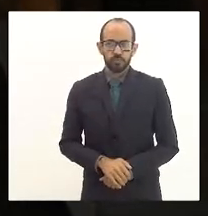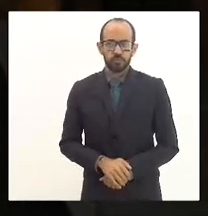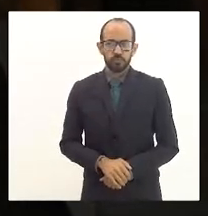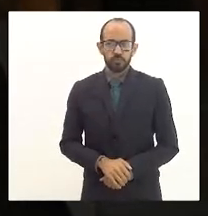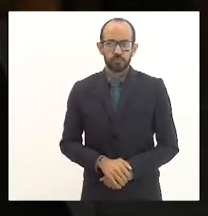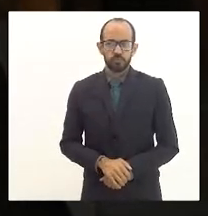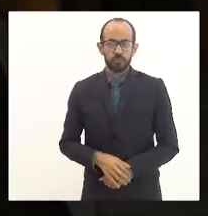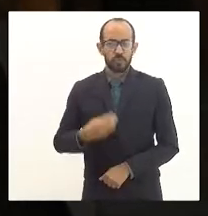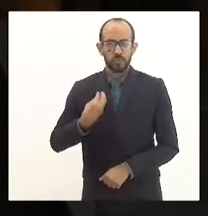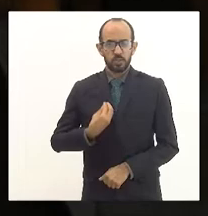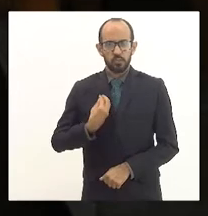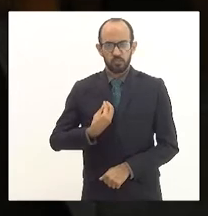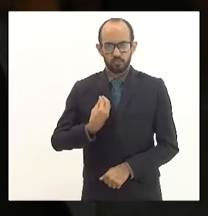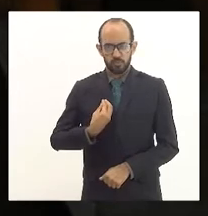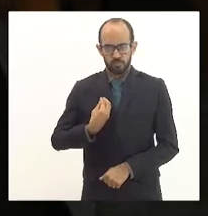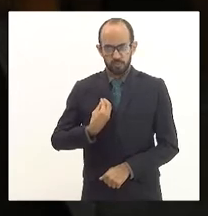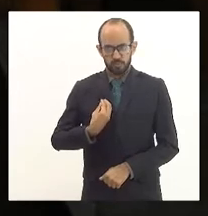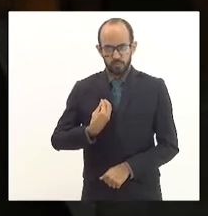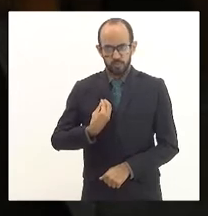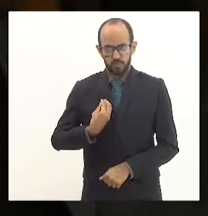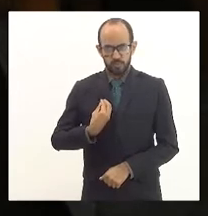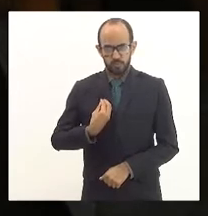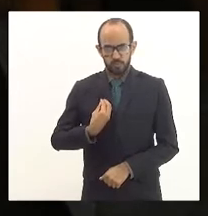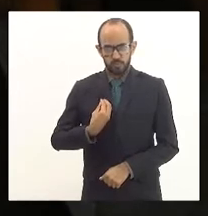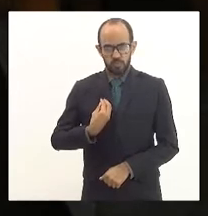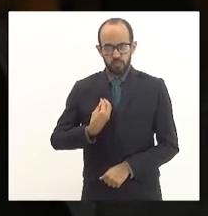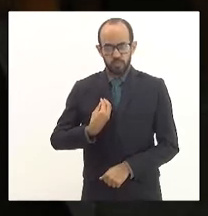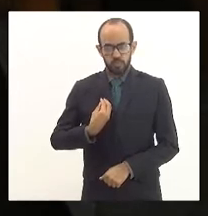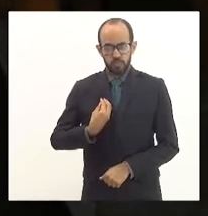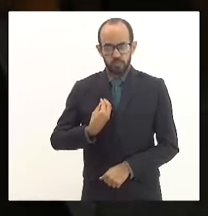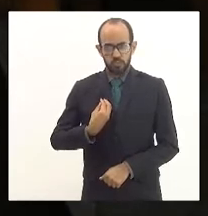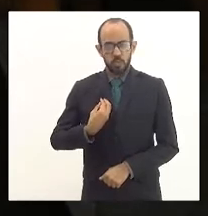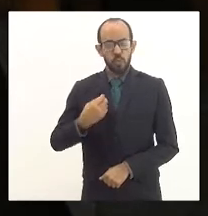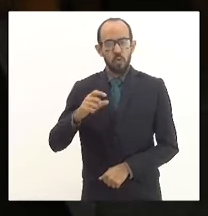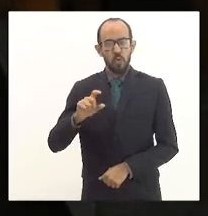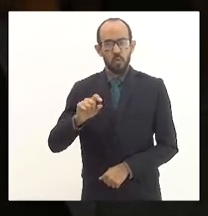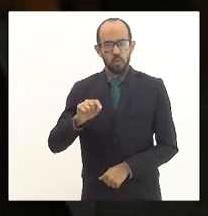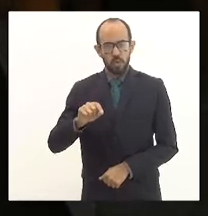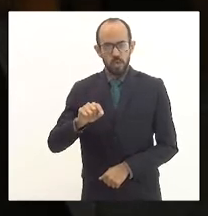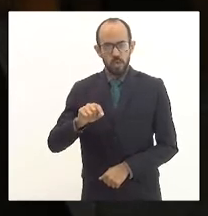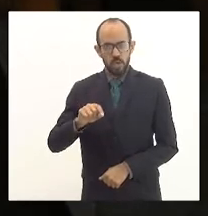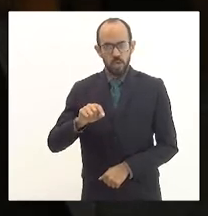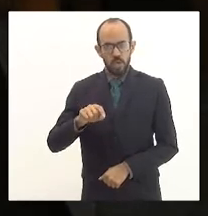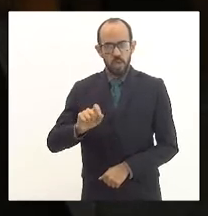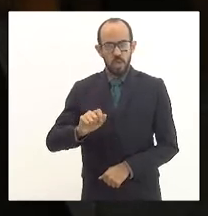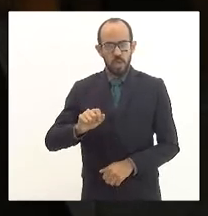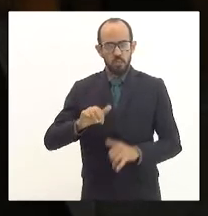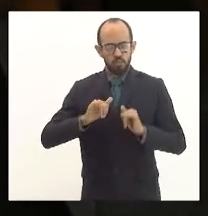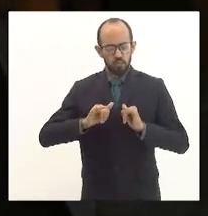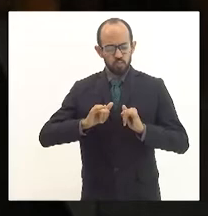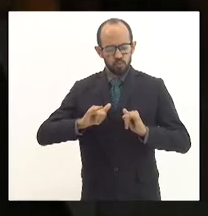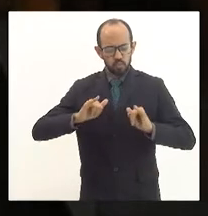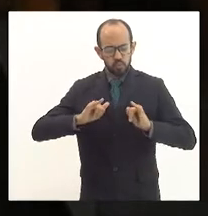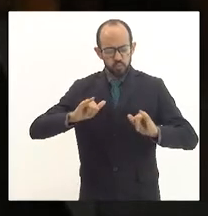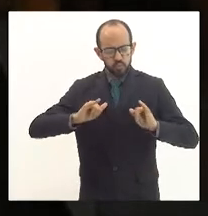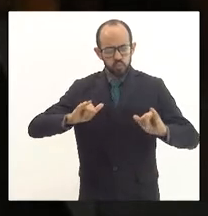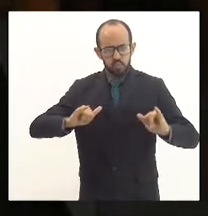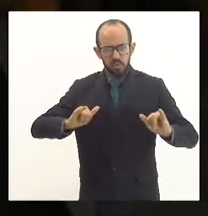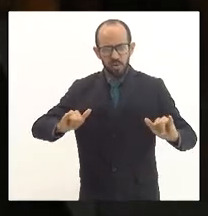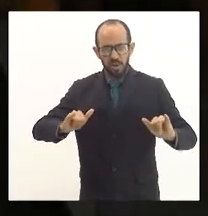vivemos sob o impacto de sucessivas Notícias